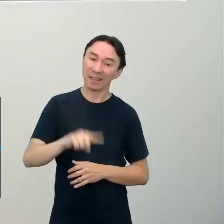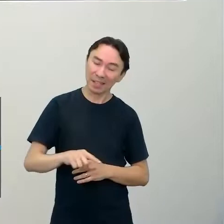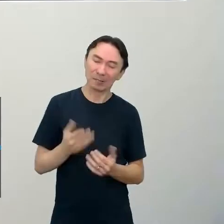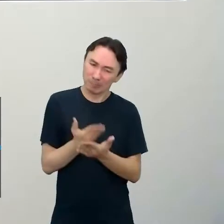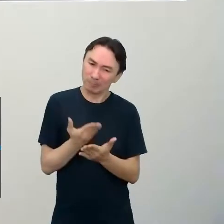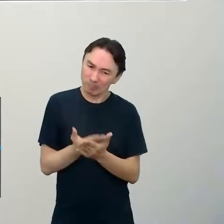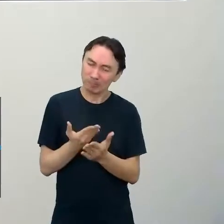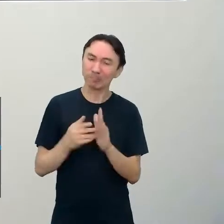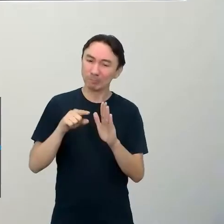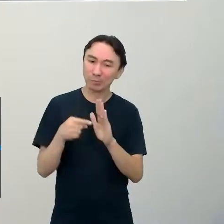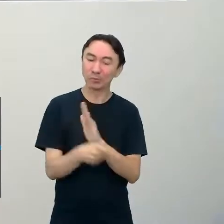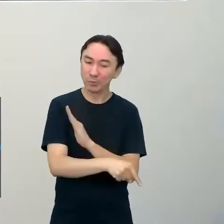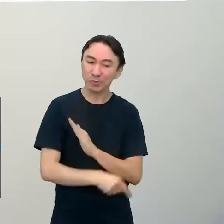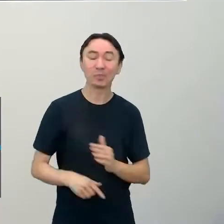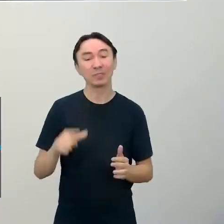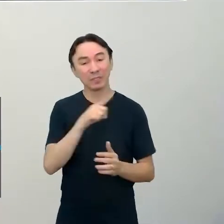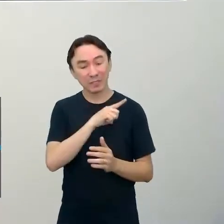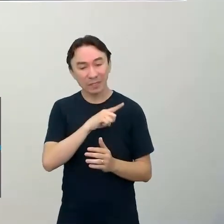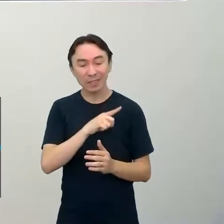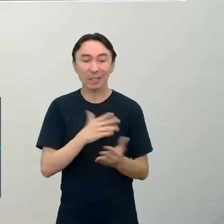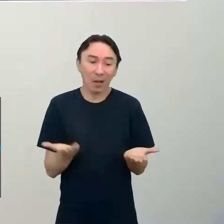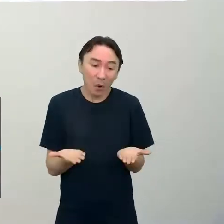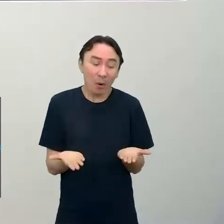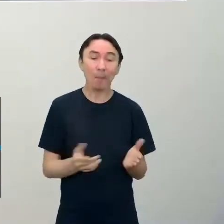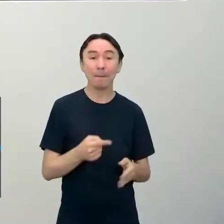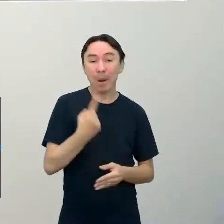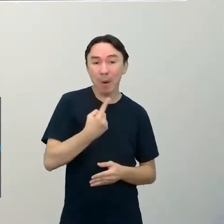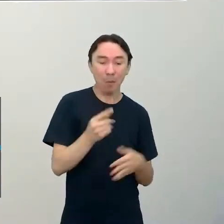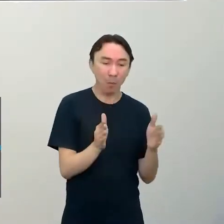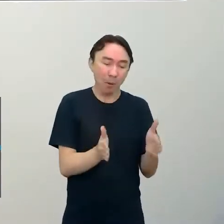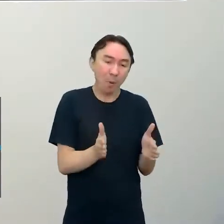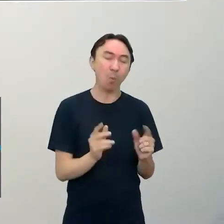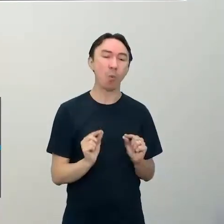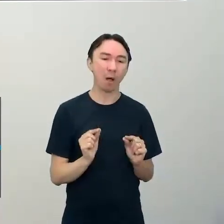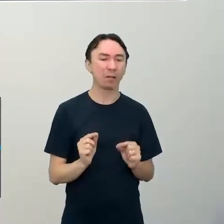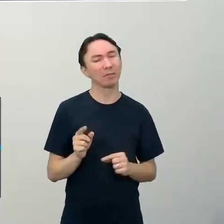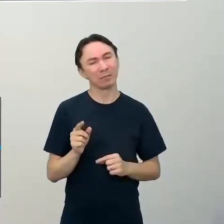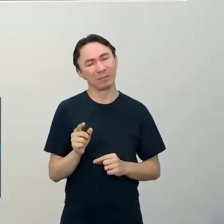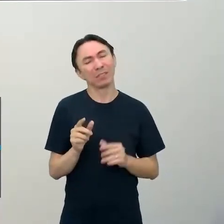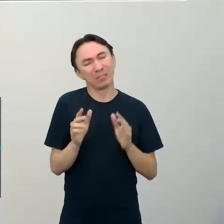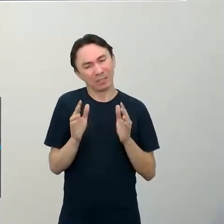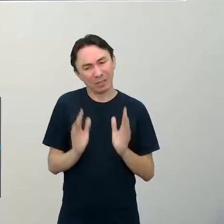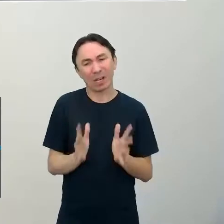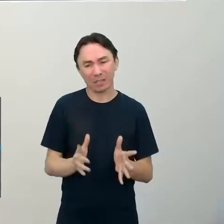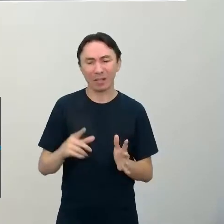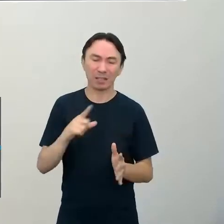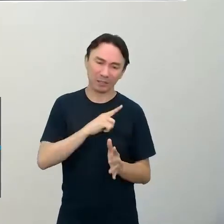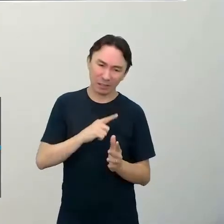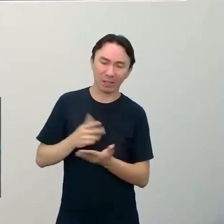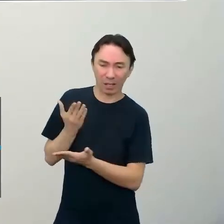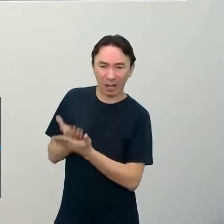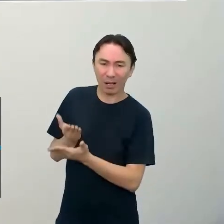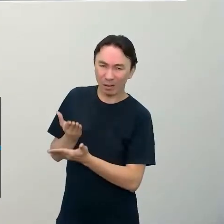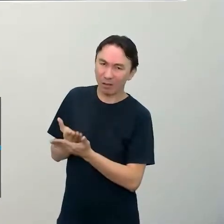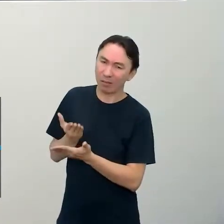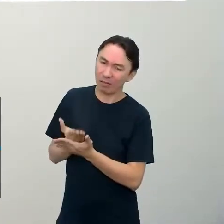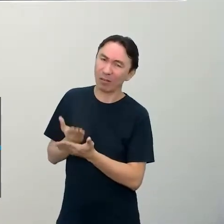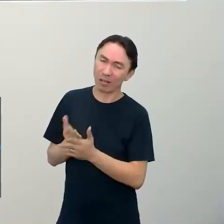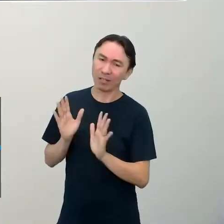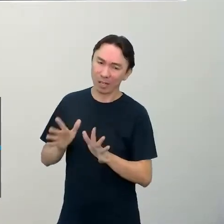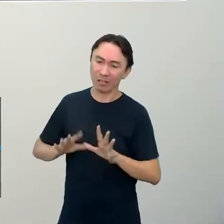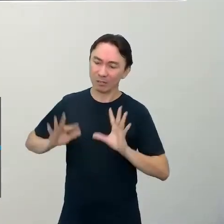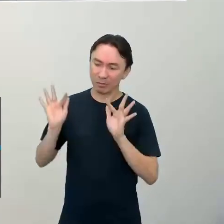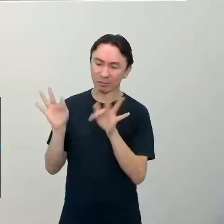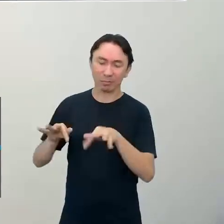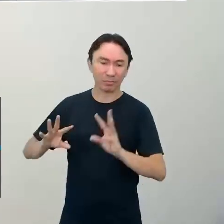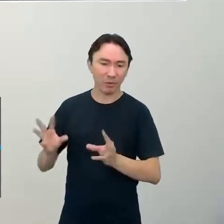essa semana, e nessa primeira parte a gente vai fazer uma retomada que a gente já viu como aula de sistematização, tá certo? Então, neste